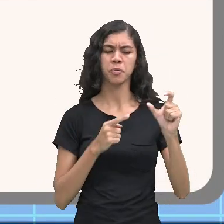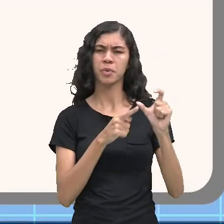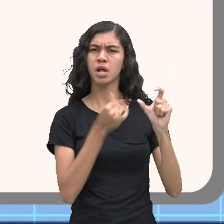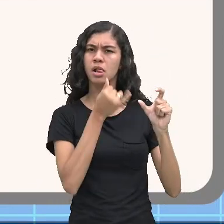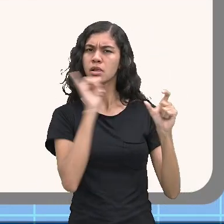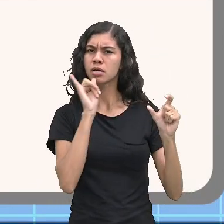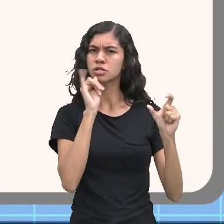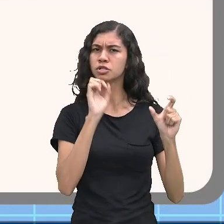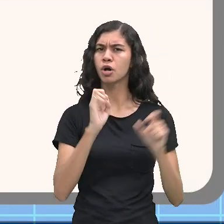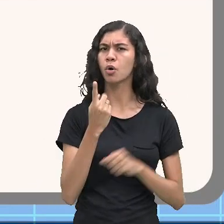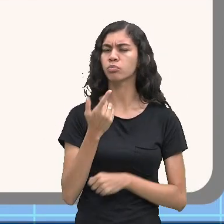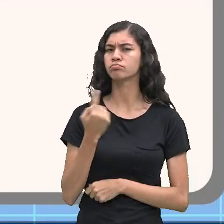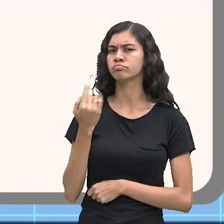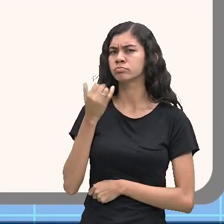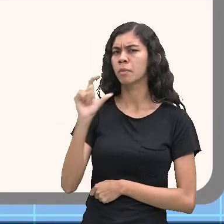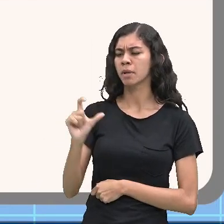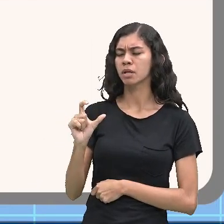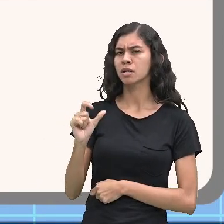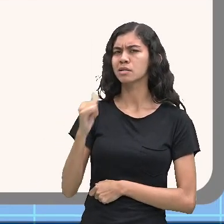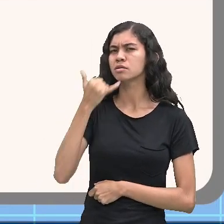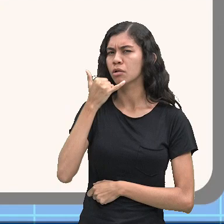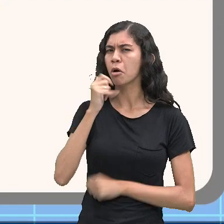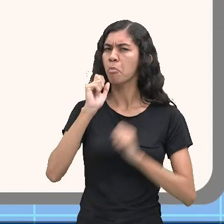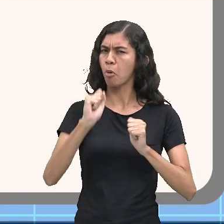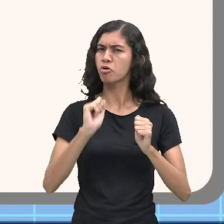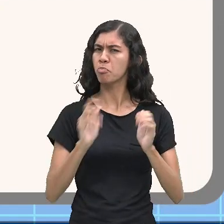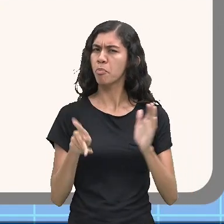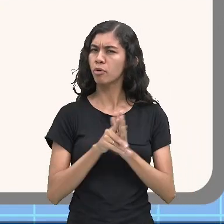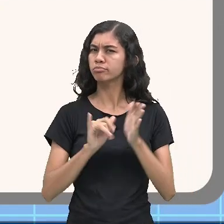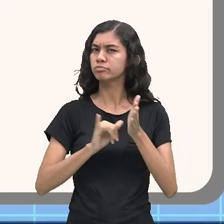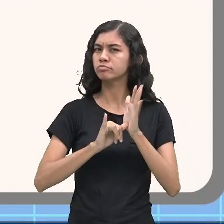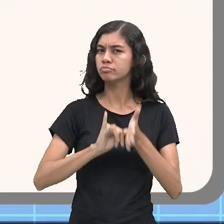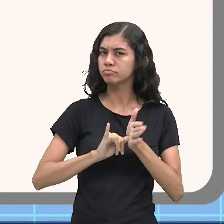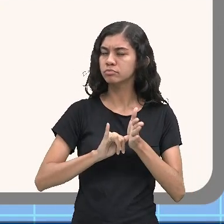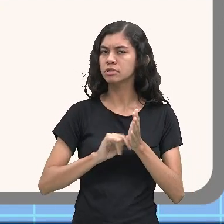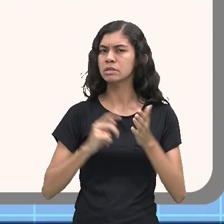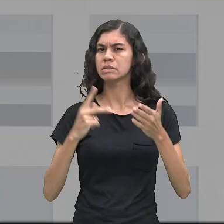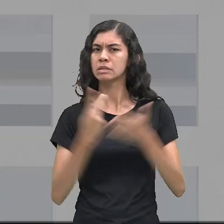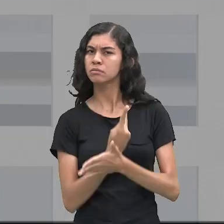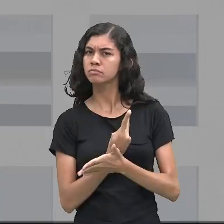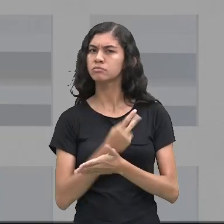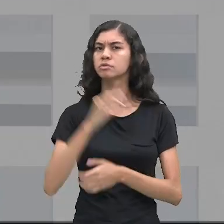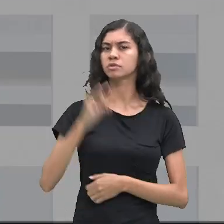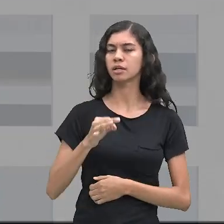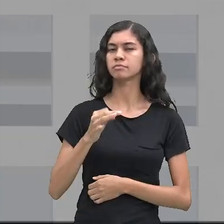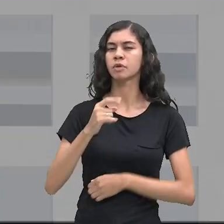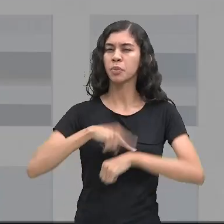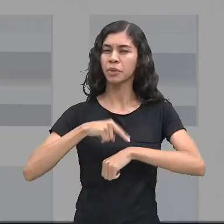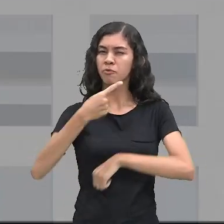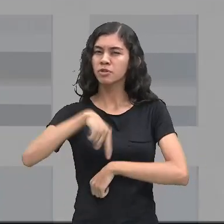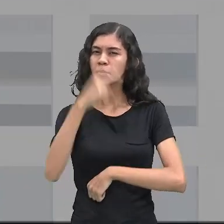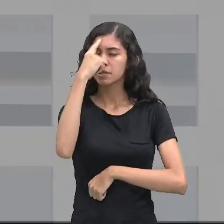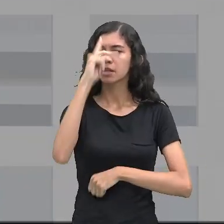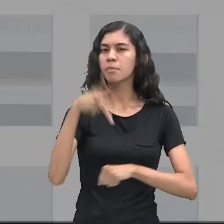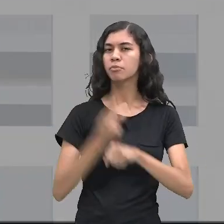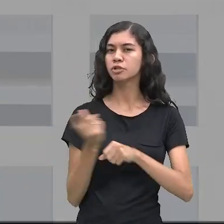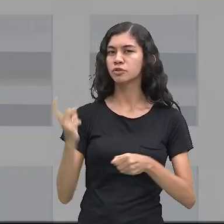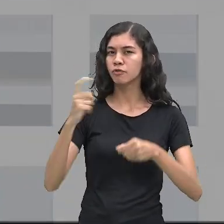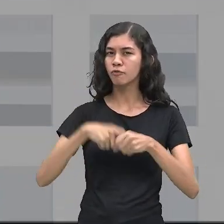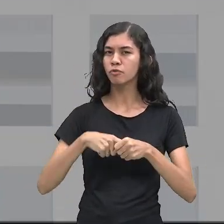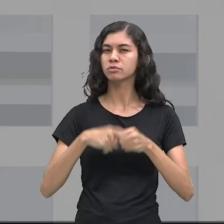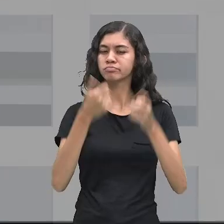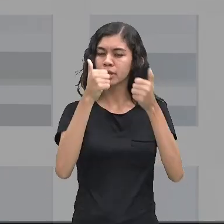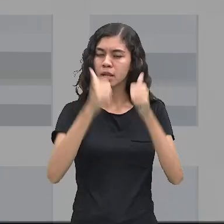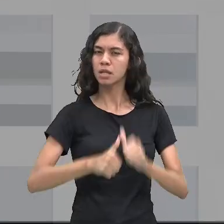ser considerado um gerador elétrico, certo ou errado? Vou deixar um tempinho aí para você pensar e daqui a pouco a gente volta para